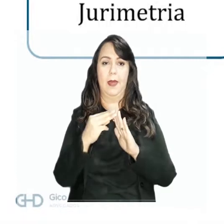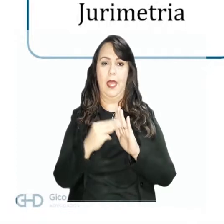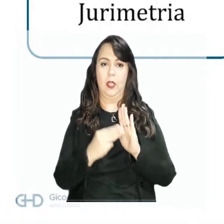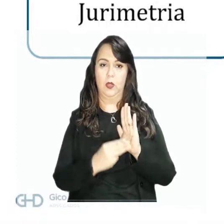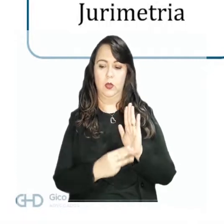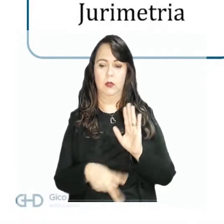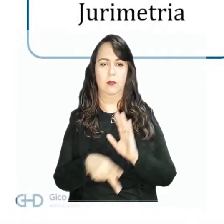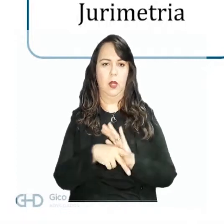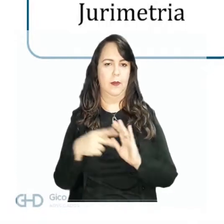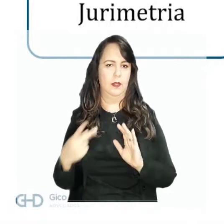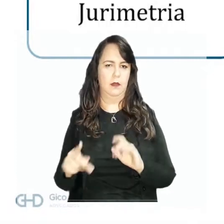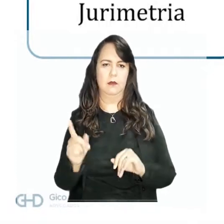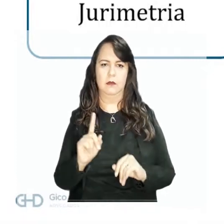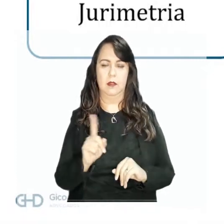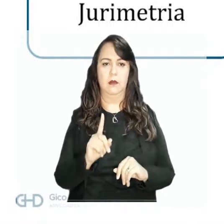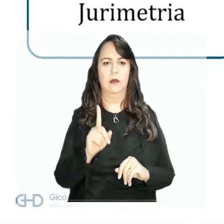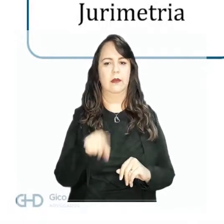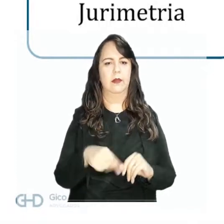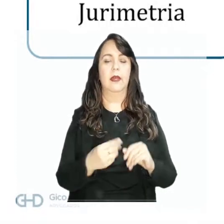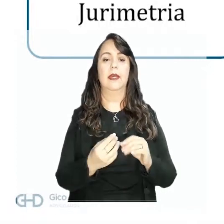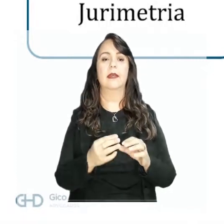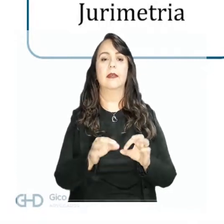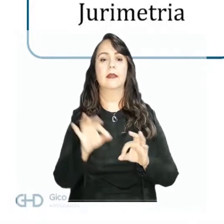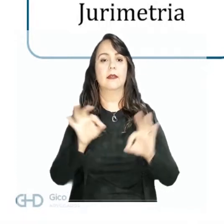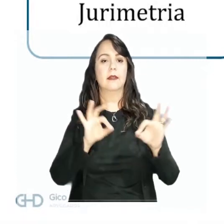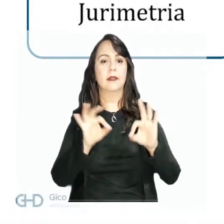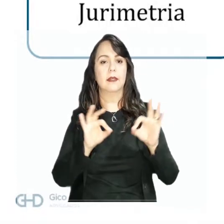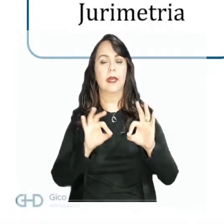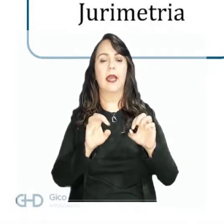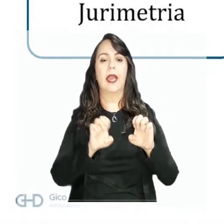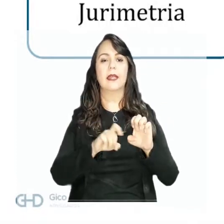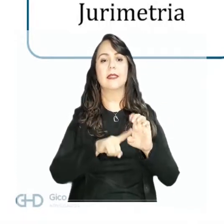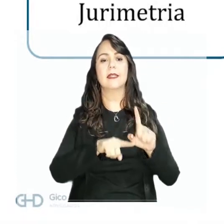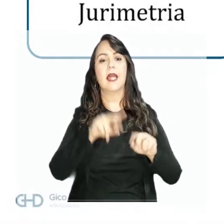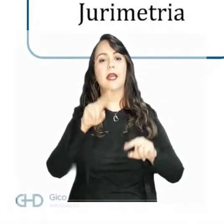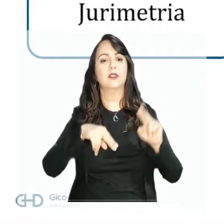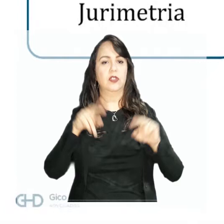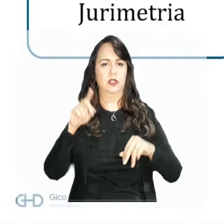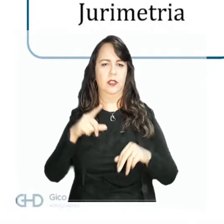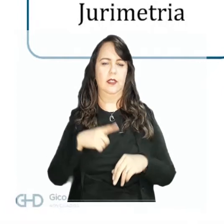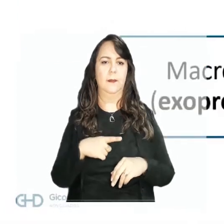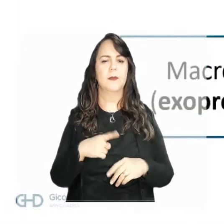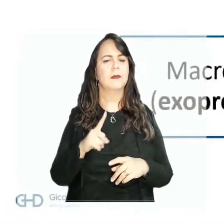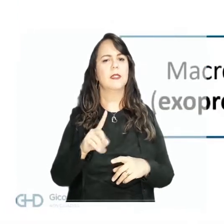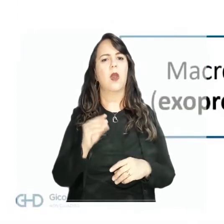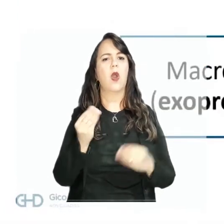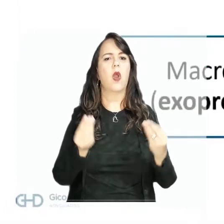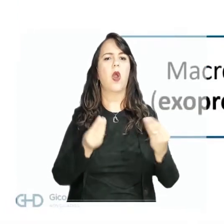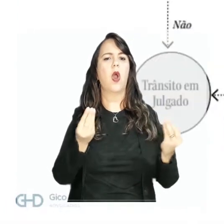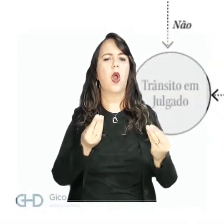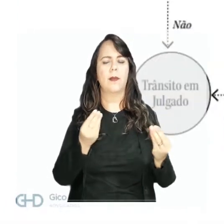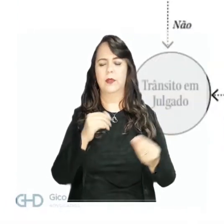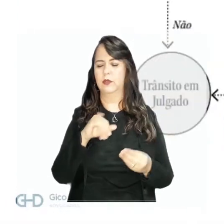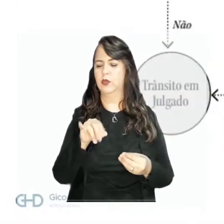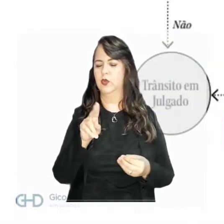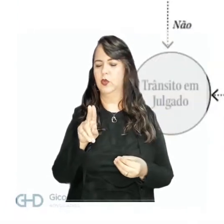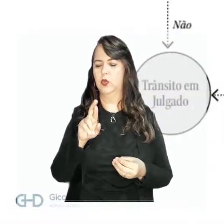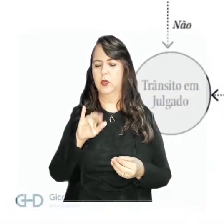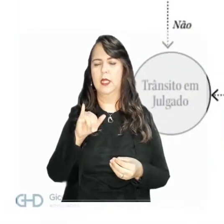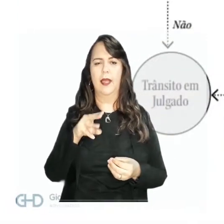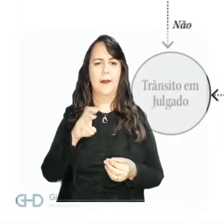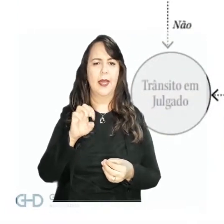própria econometria. E como é que a jurimetria pode ser útil para a gente nesse tipo de discussão? Se a gente voltar para o slide